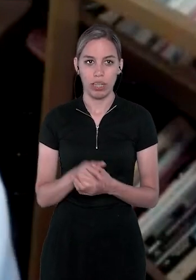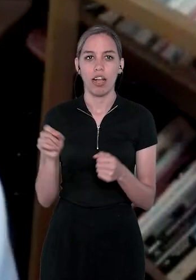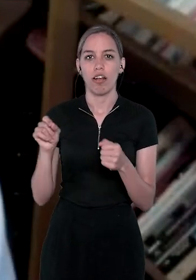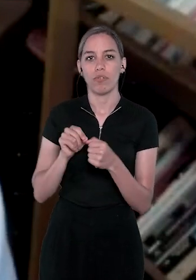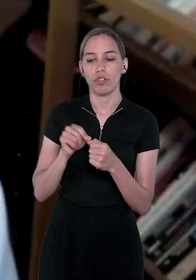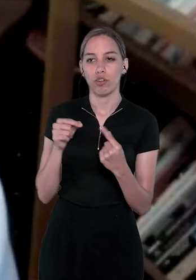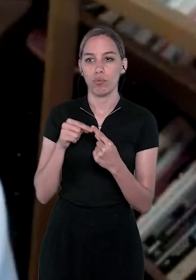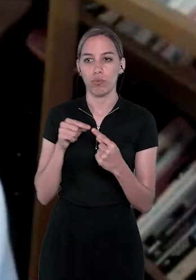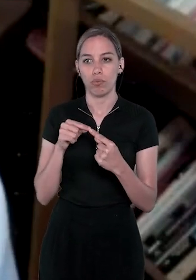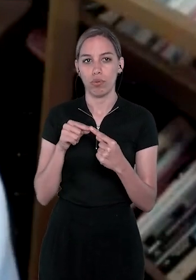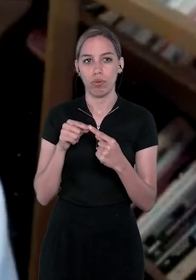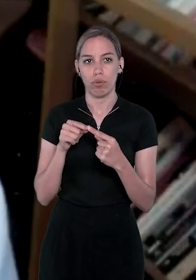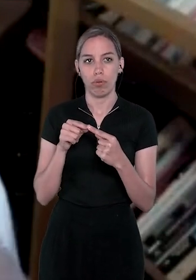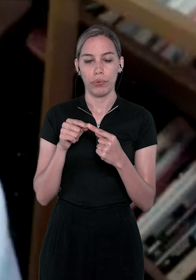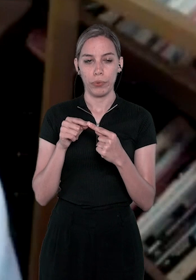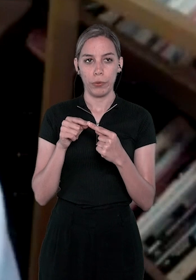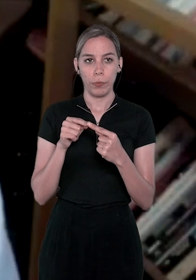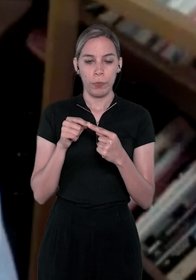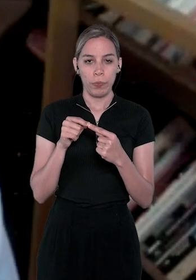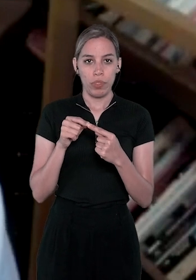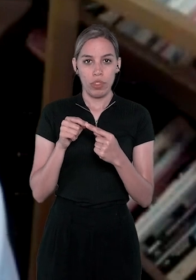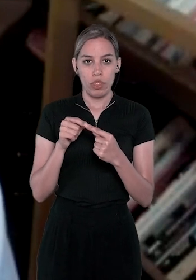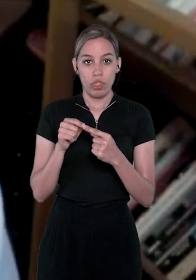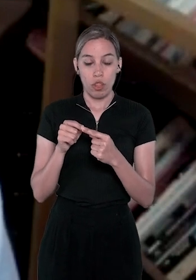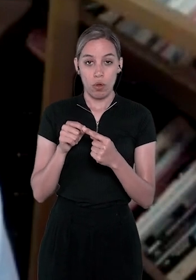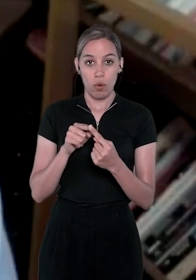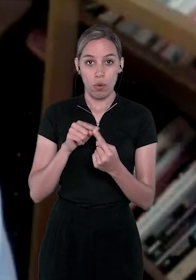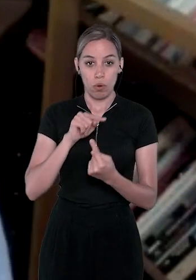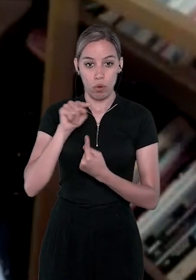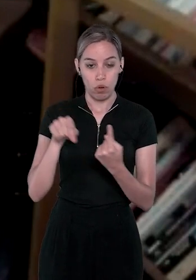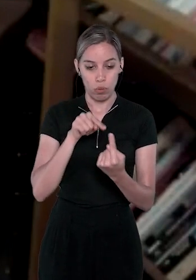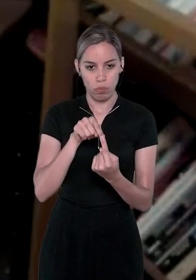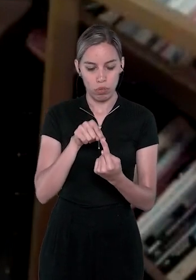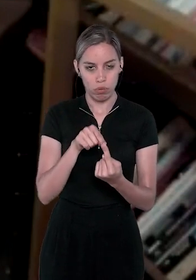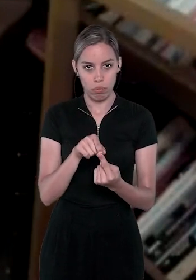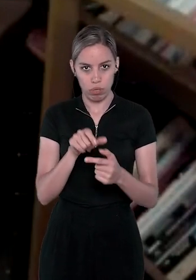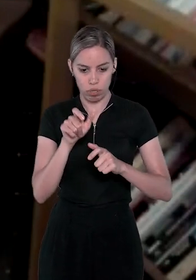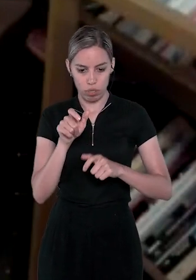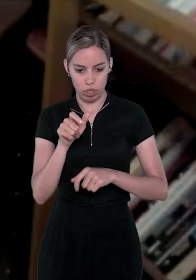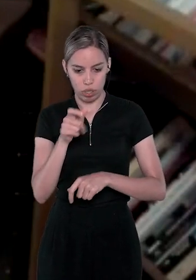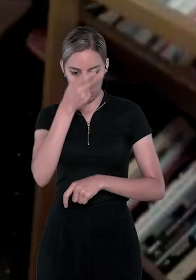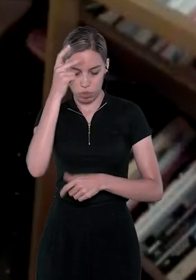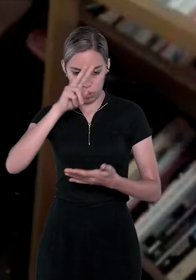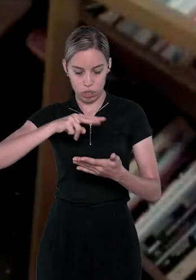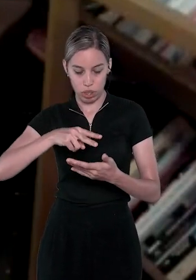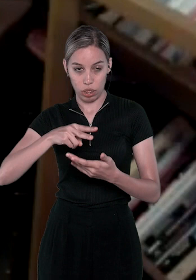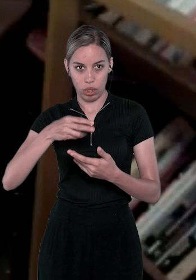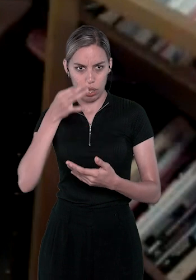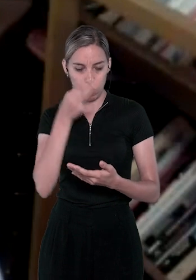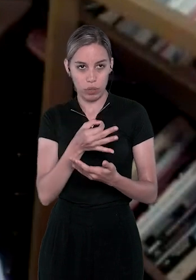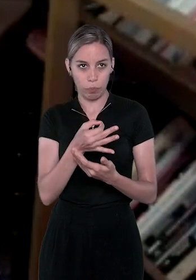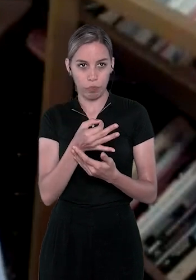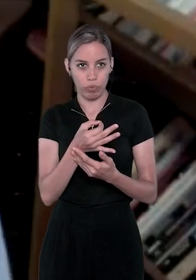advertência para o meu leitor de que o mundo dos brancos, que é o meu mundo, tem uma determinada tragédia